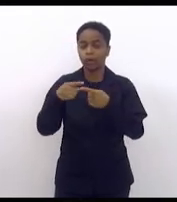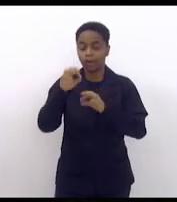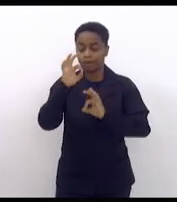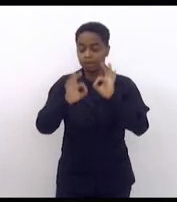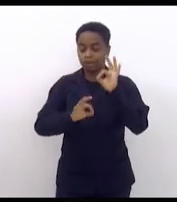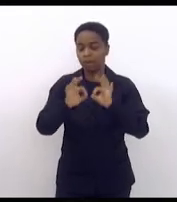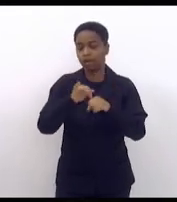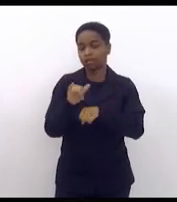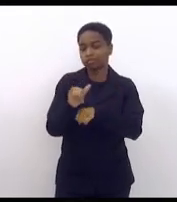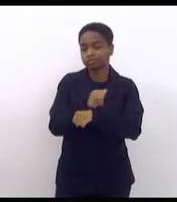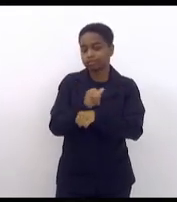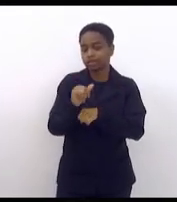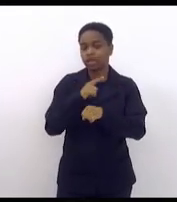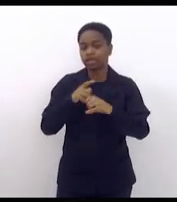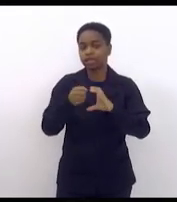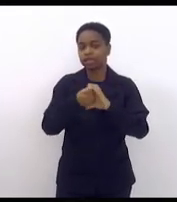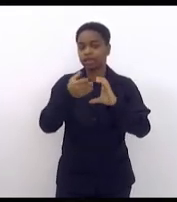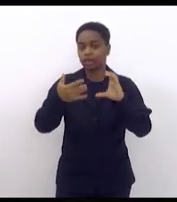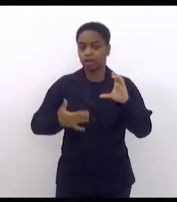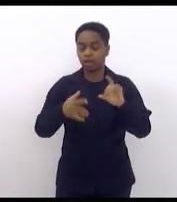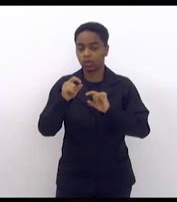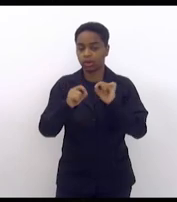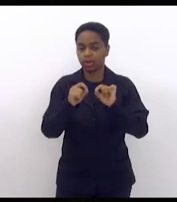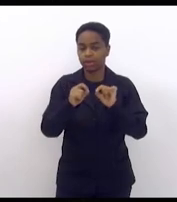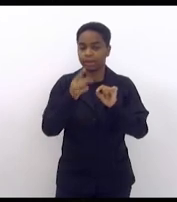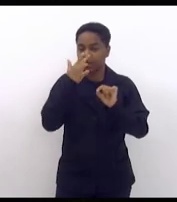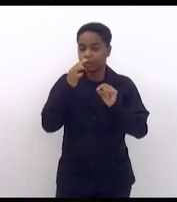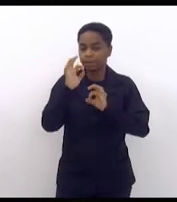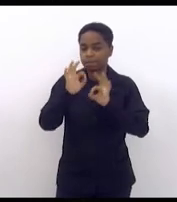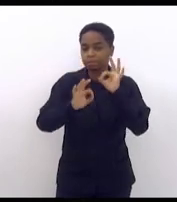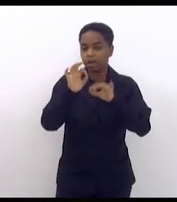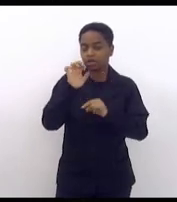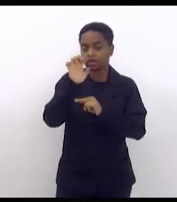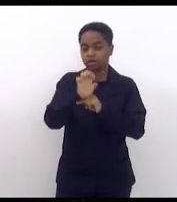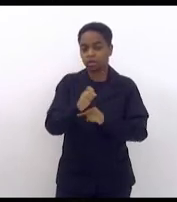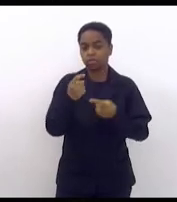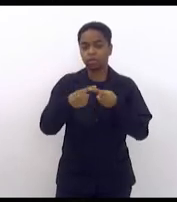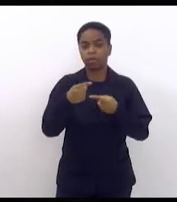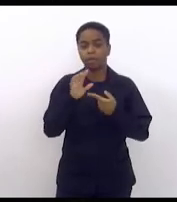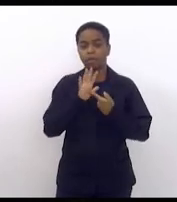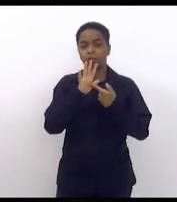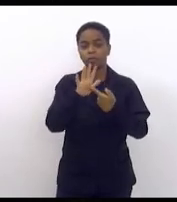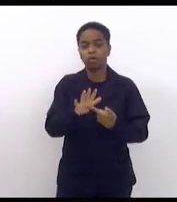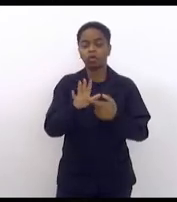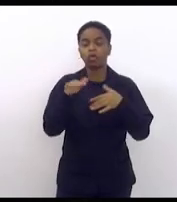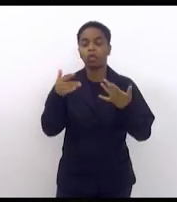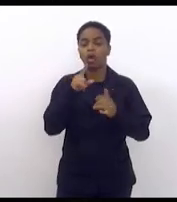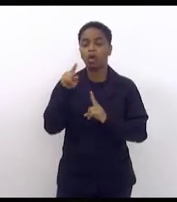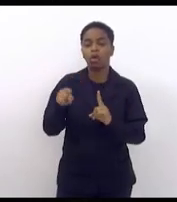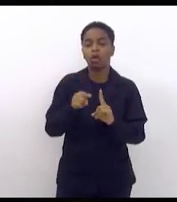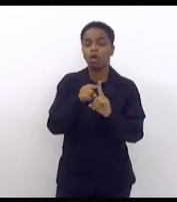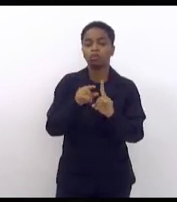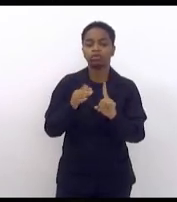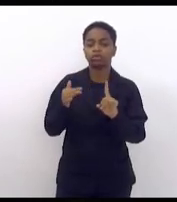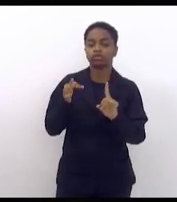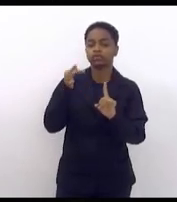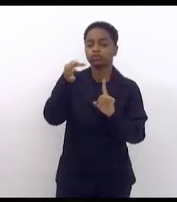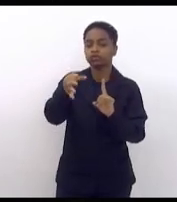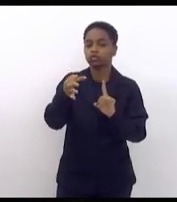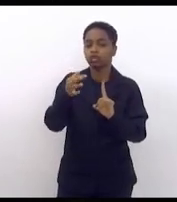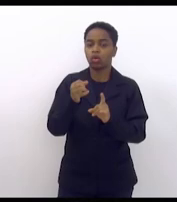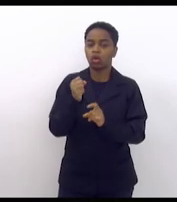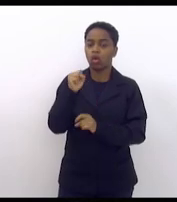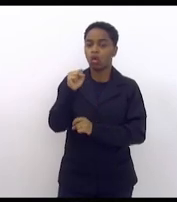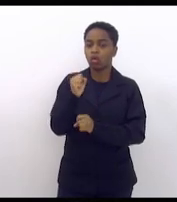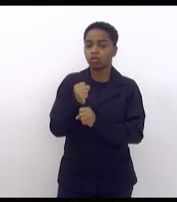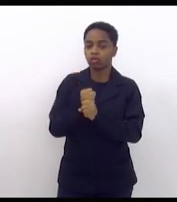com características de plano de Estado, que aponta onde a gente quer estar nos próximos 8 anos.